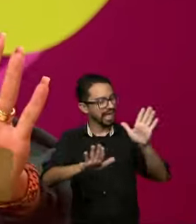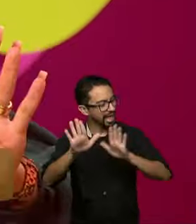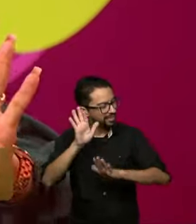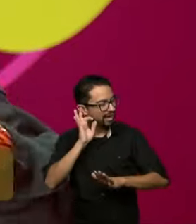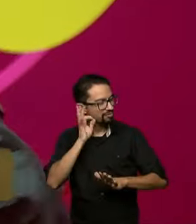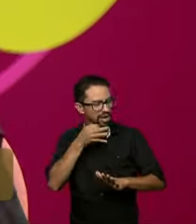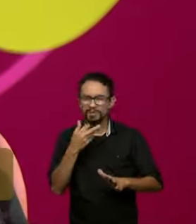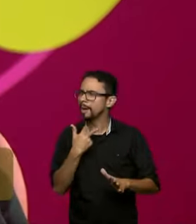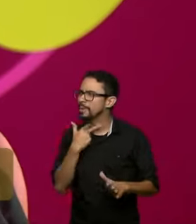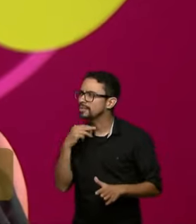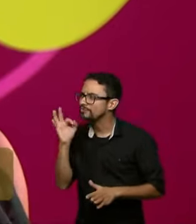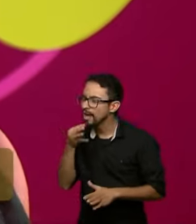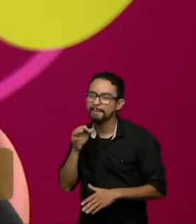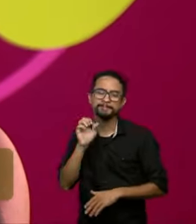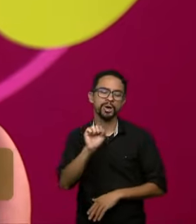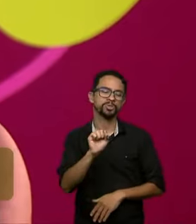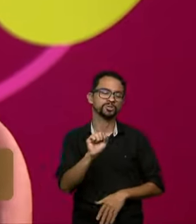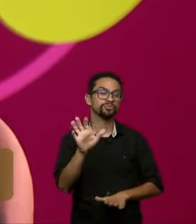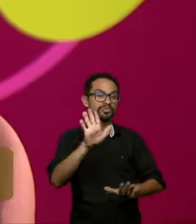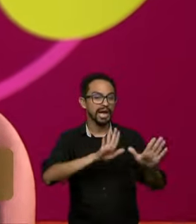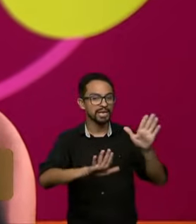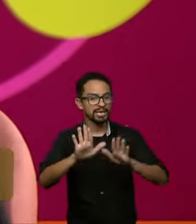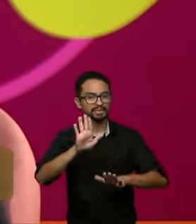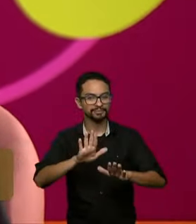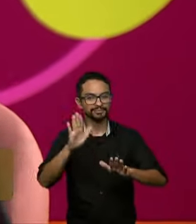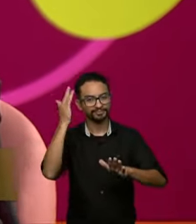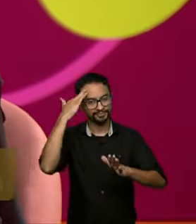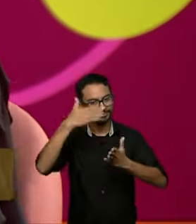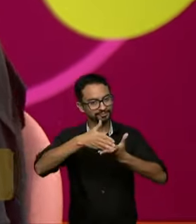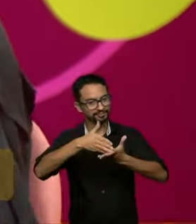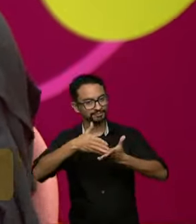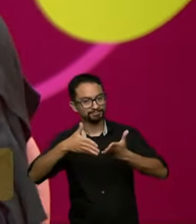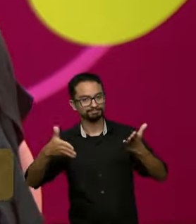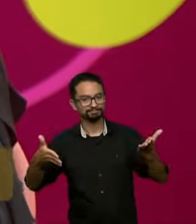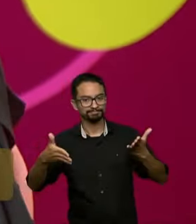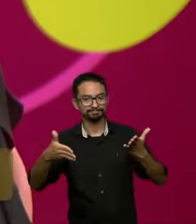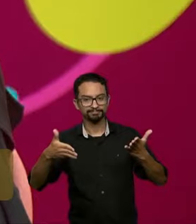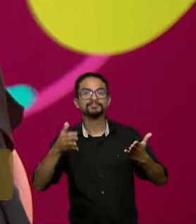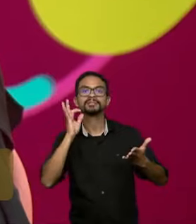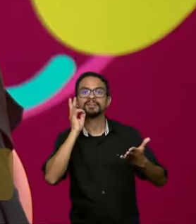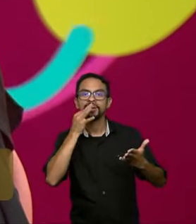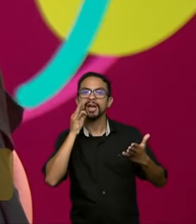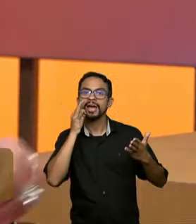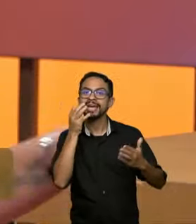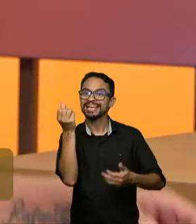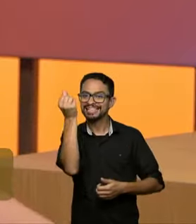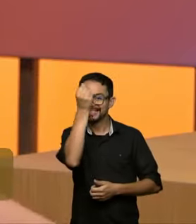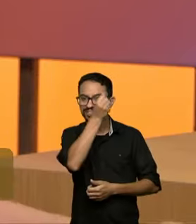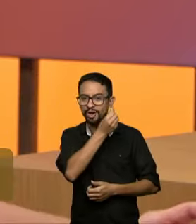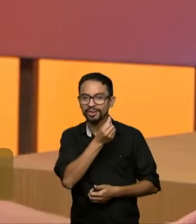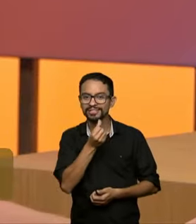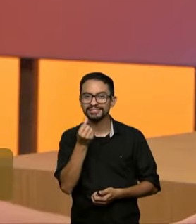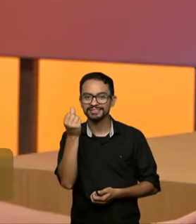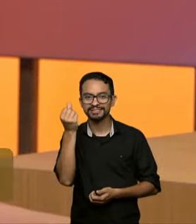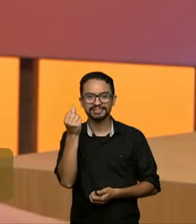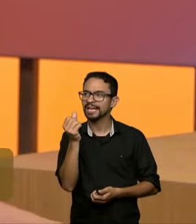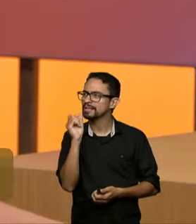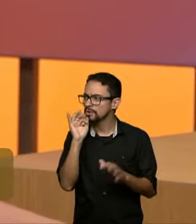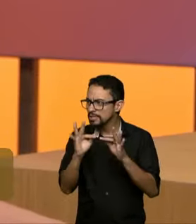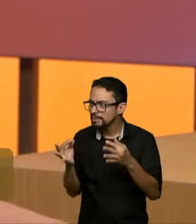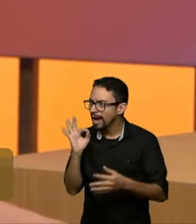posso tomar café? Pode. A meia-vida, o tempo de ação do café são 6 horas. Nossa, de um cafezinho?